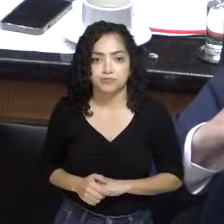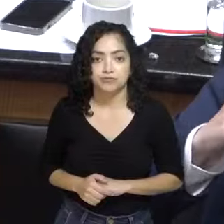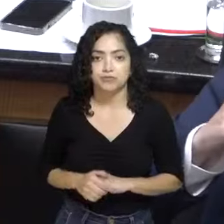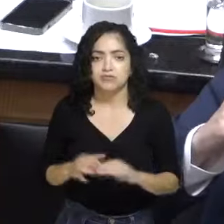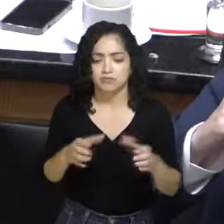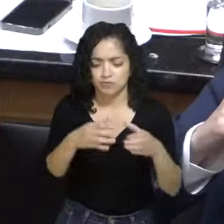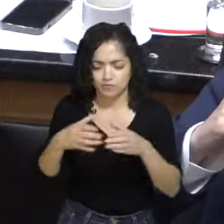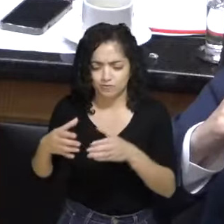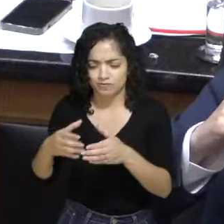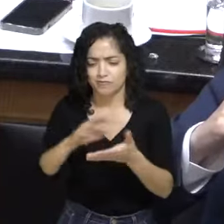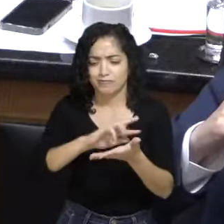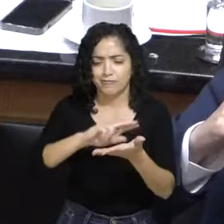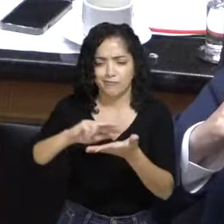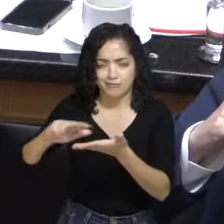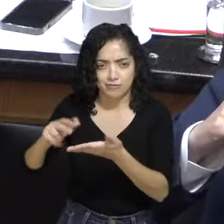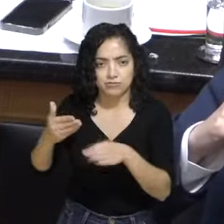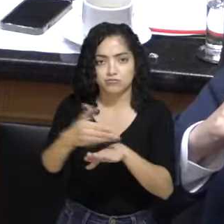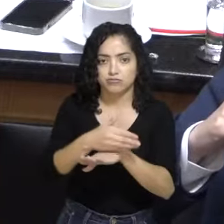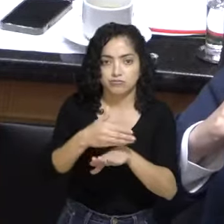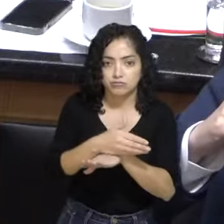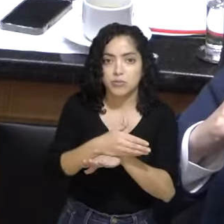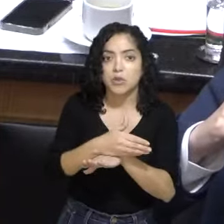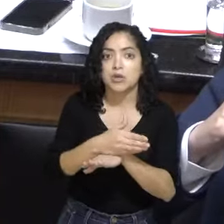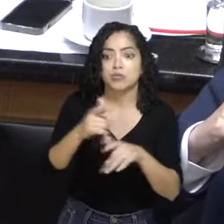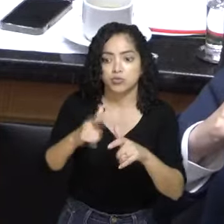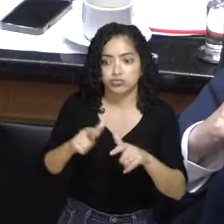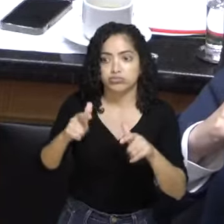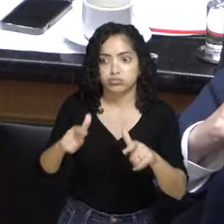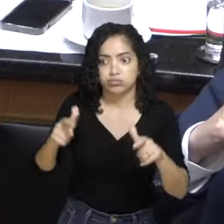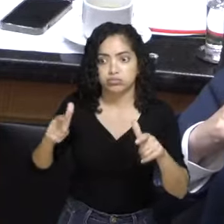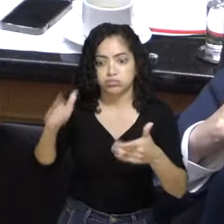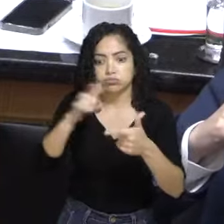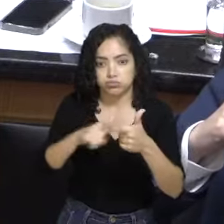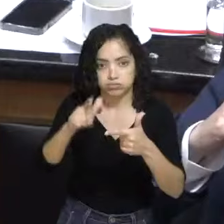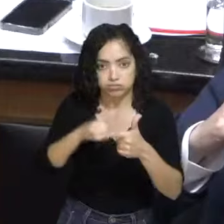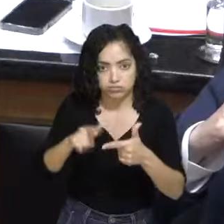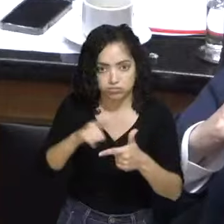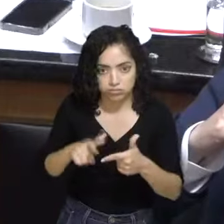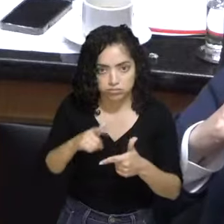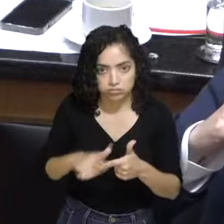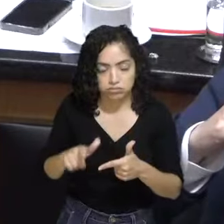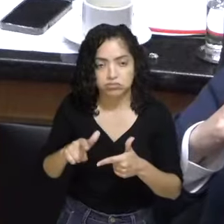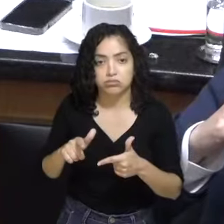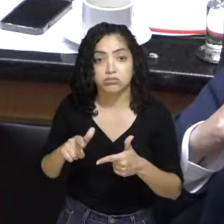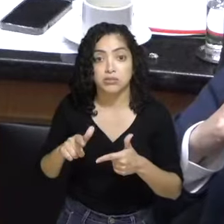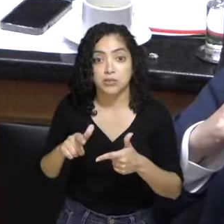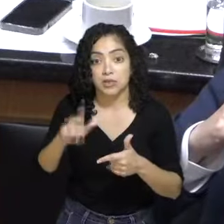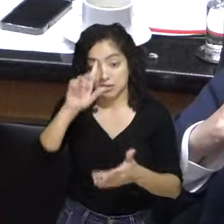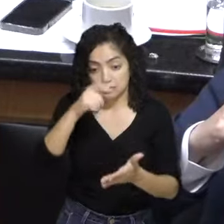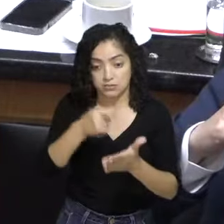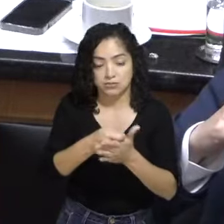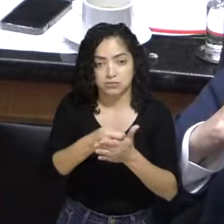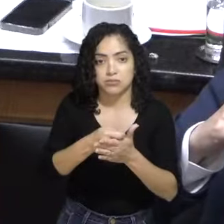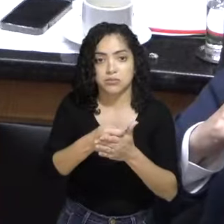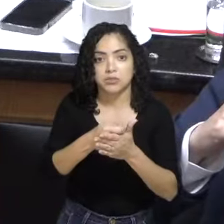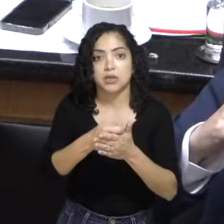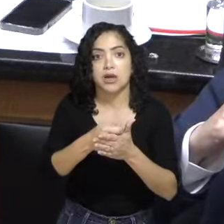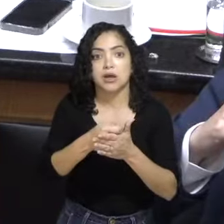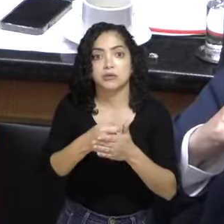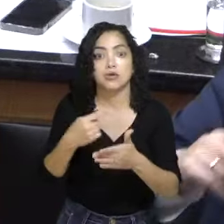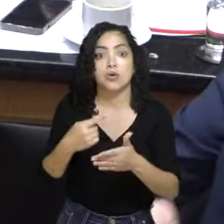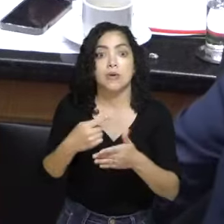categorias não participam, e por isso esse buraco está cada vez maior, e essa medida tomada na legislatura passada visa diminuir